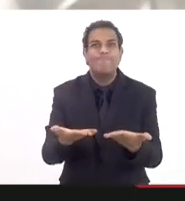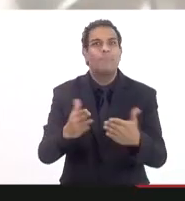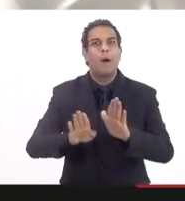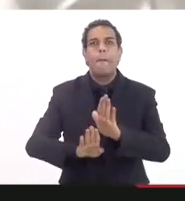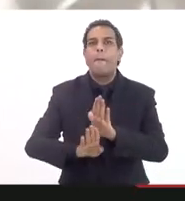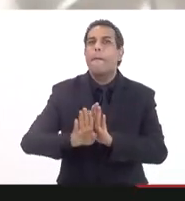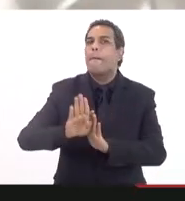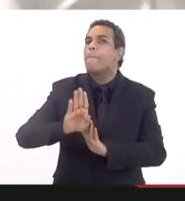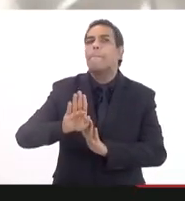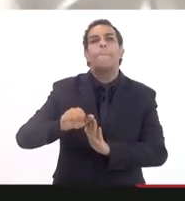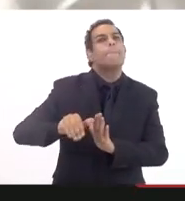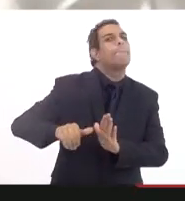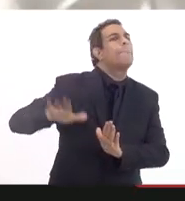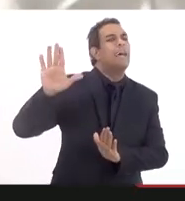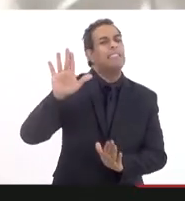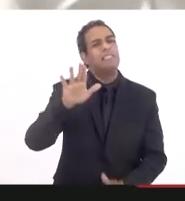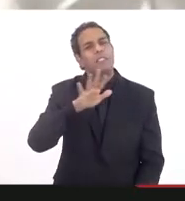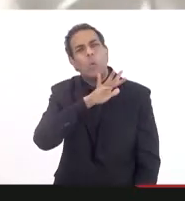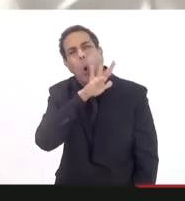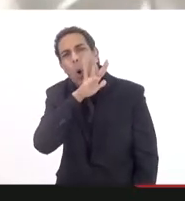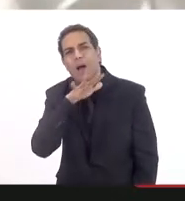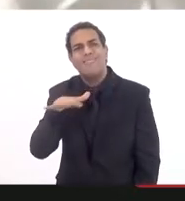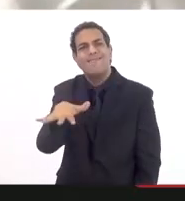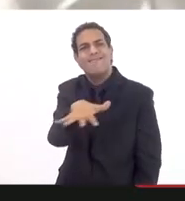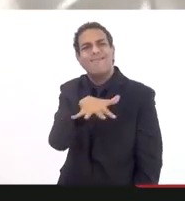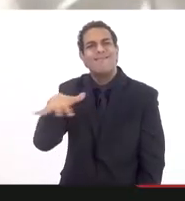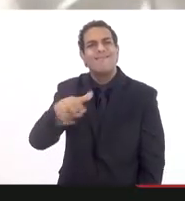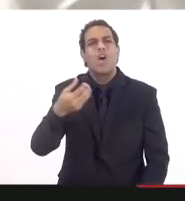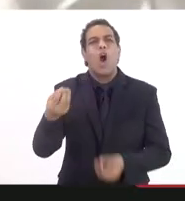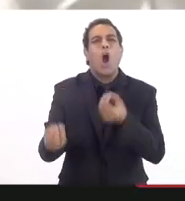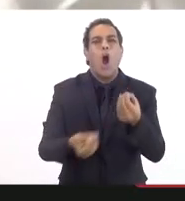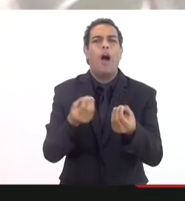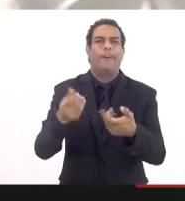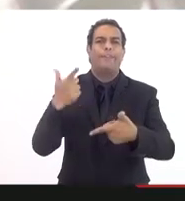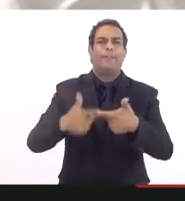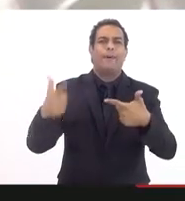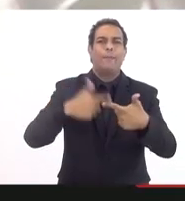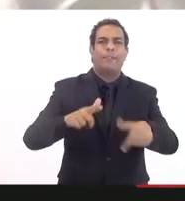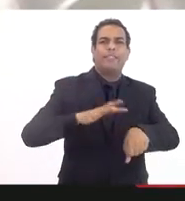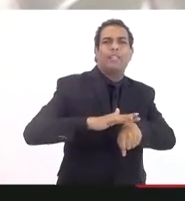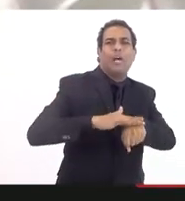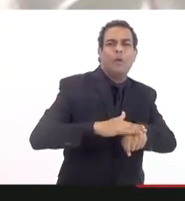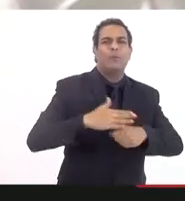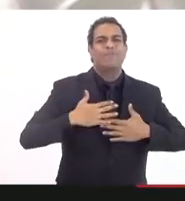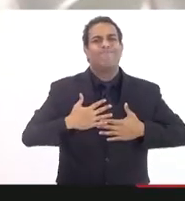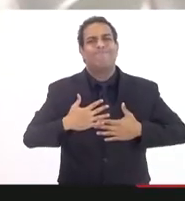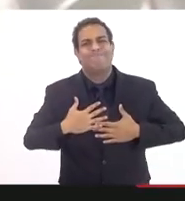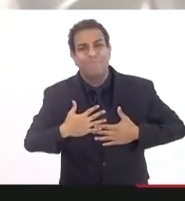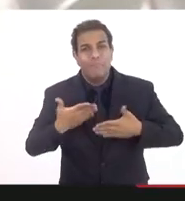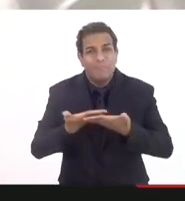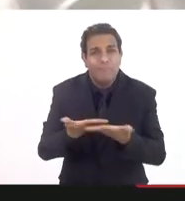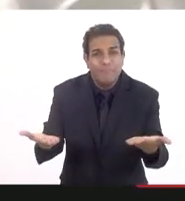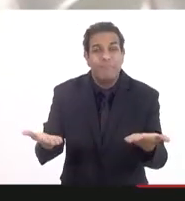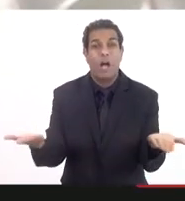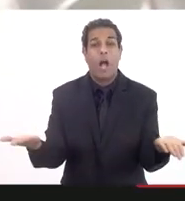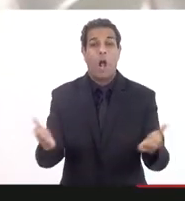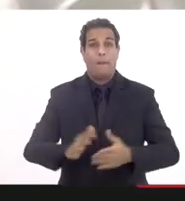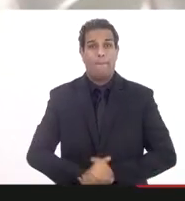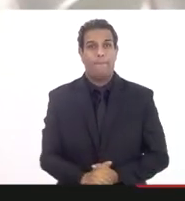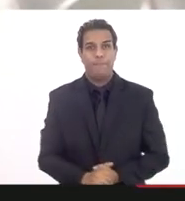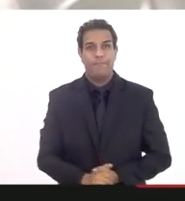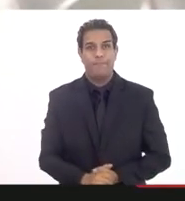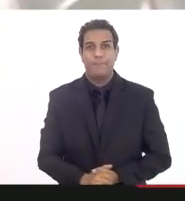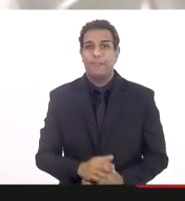alcança índices muito ruins na questão da tuberculose. Feitas essas considerações, eu vou